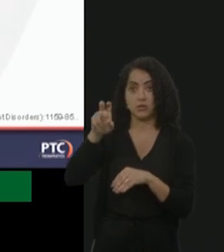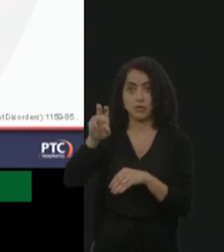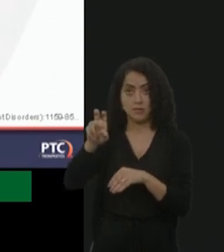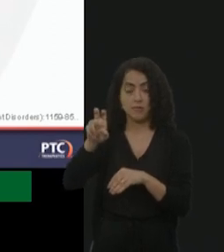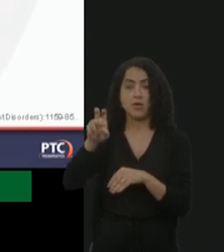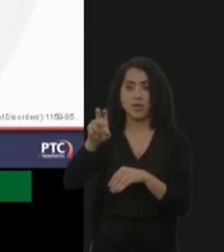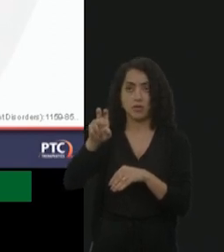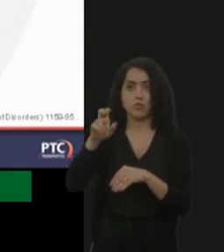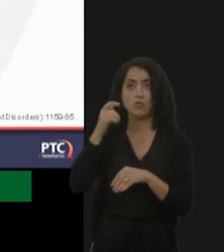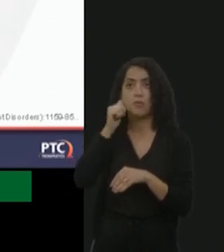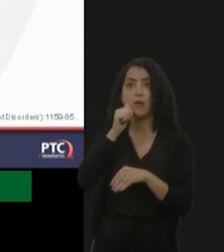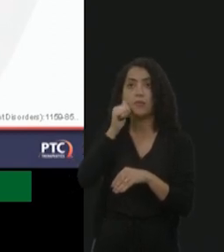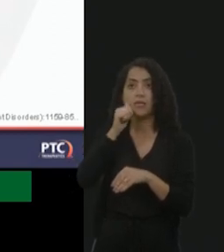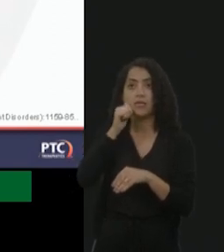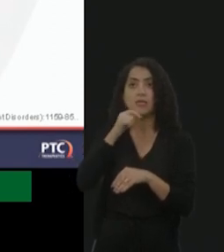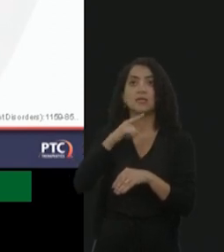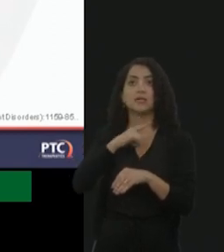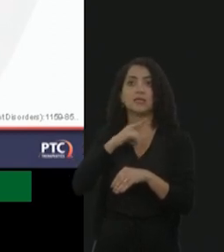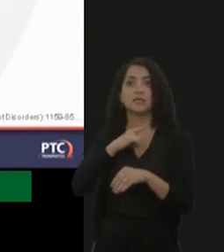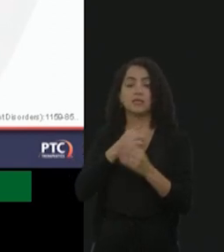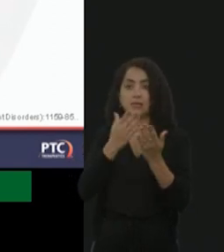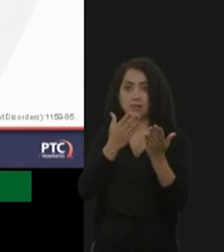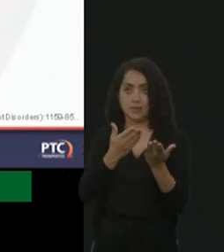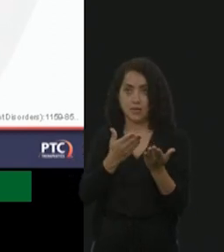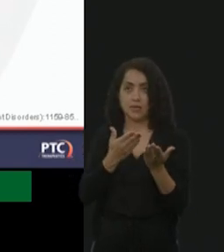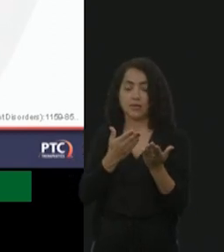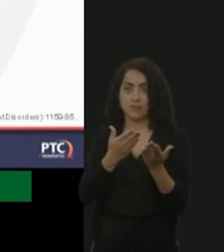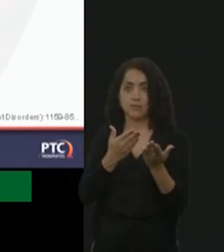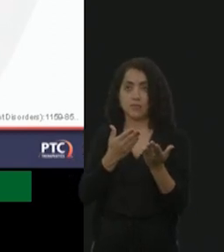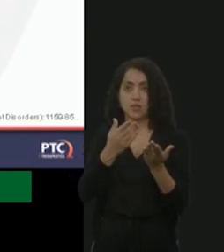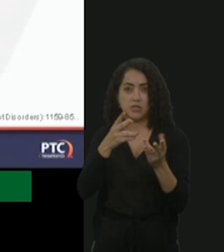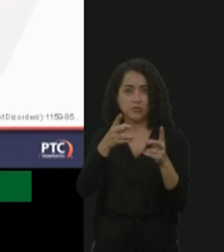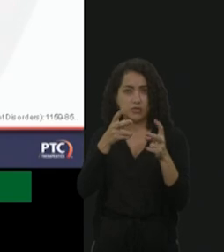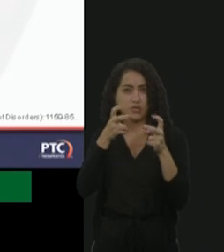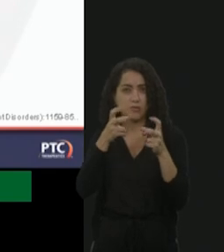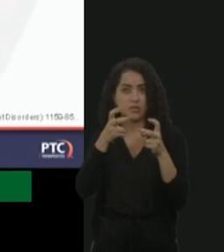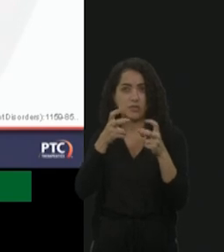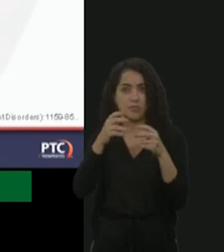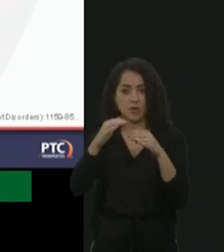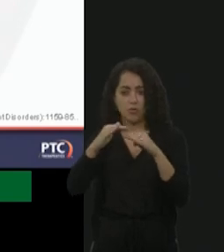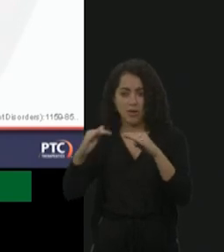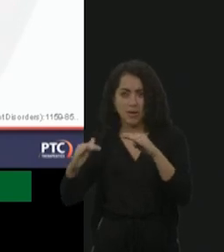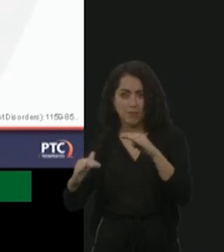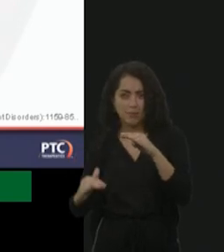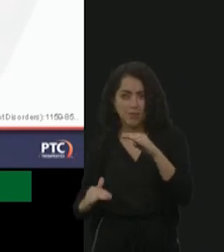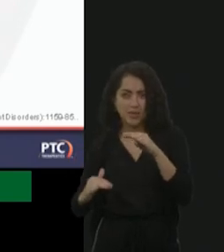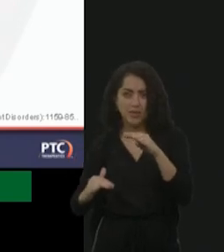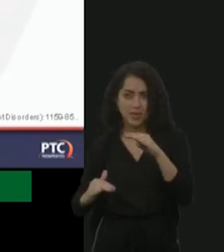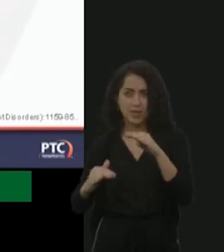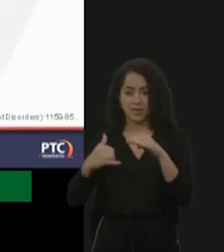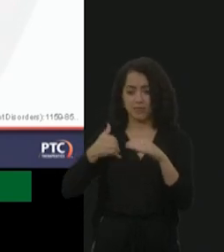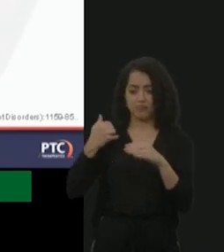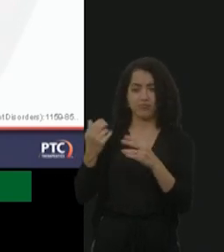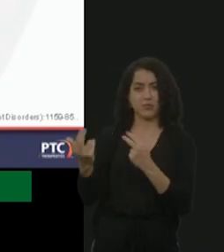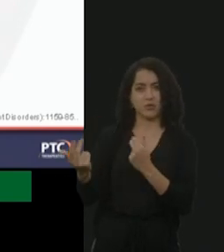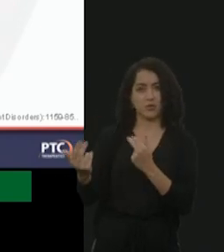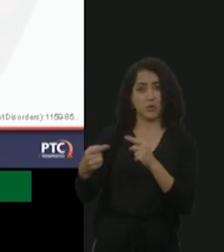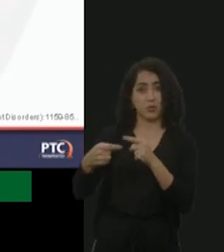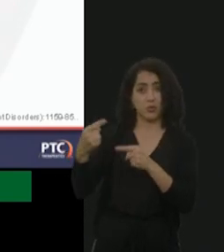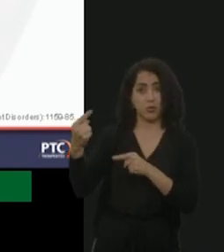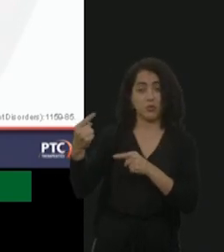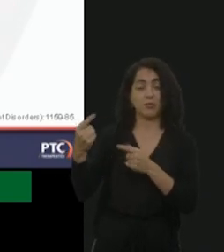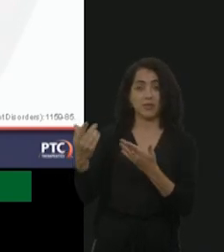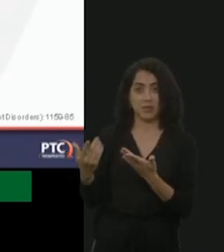essa condição, então. Aqui, ela é menor, se vocês repararem, ela é menor para a idade, né? Então tem aquela questão do failure to thrive, que a doutora